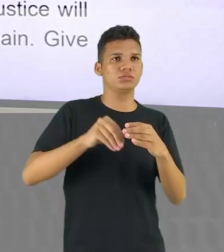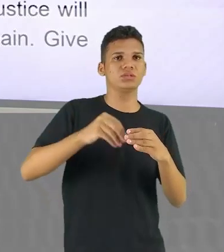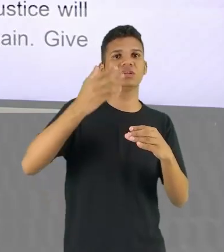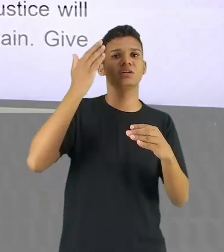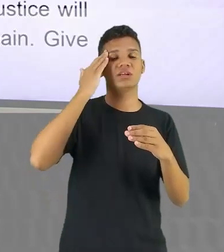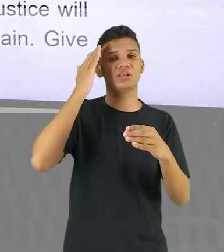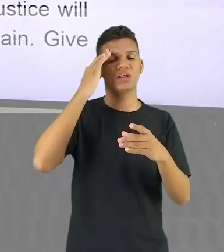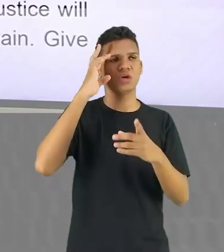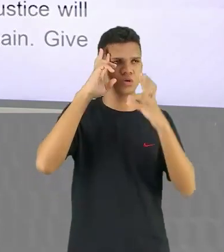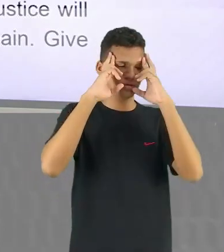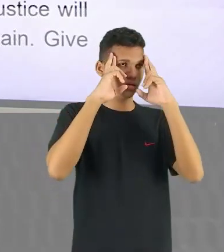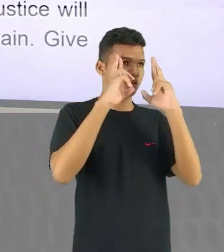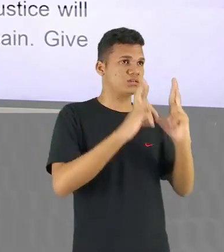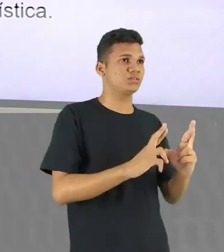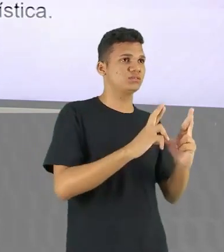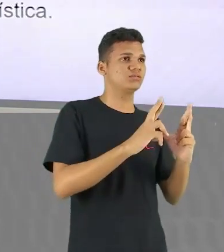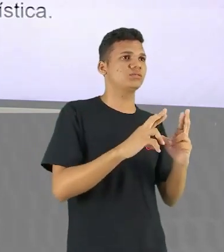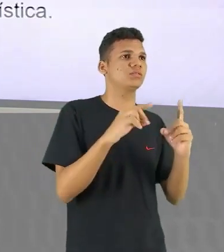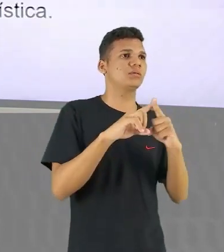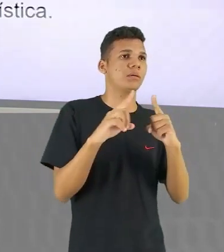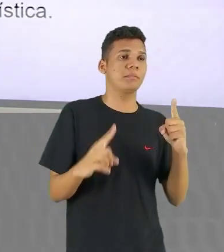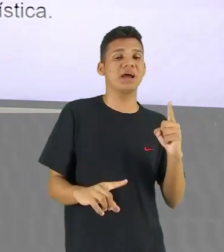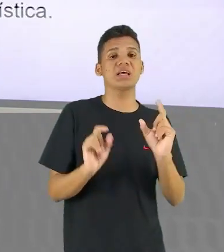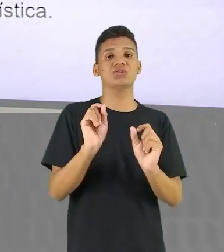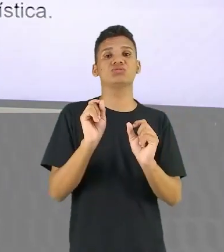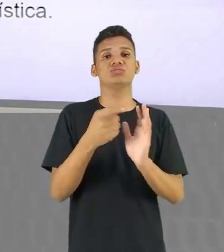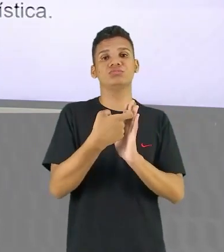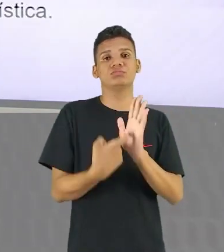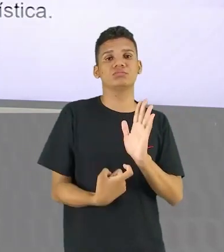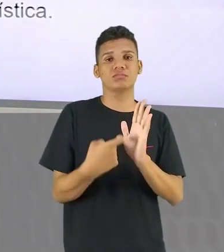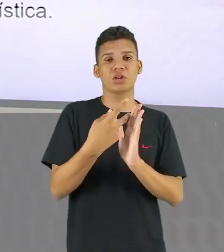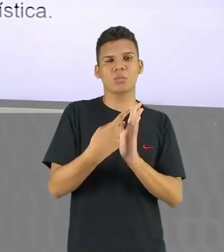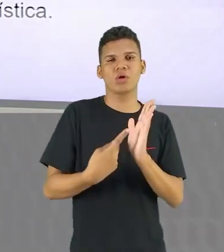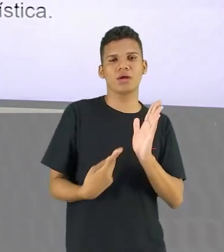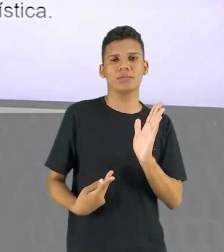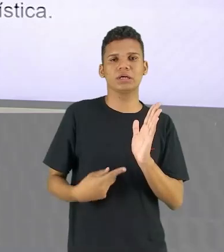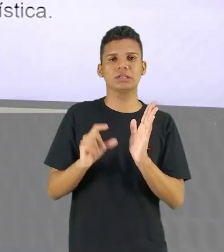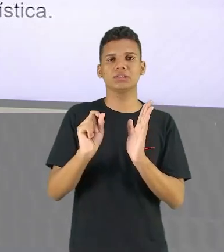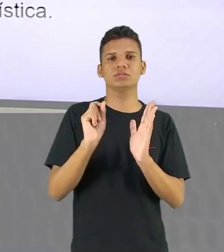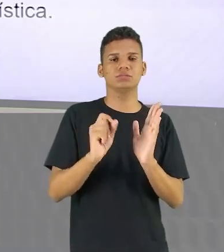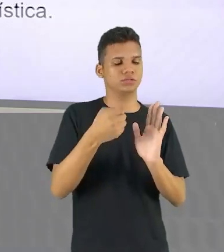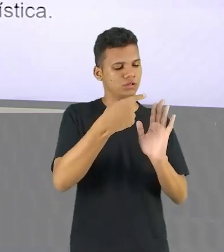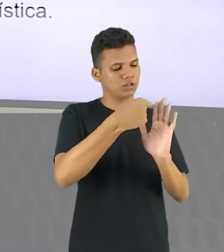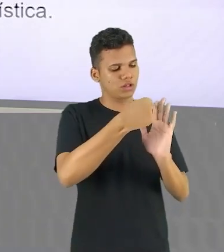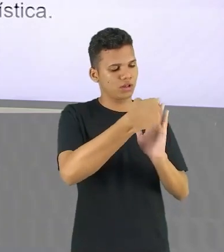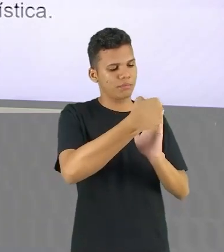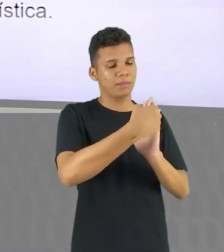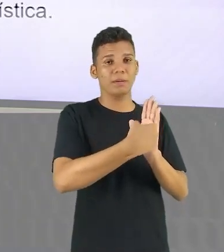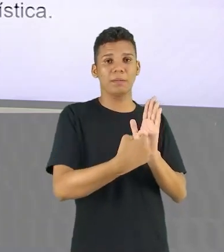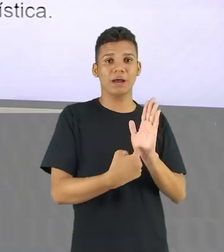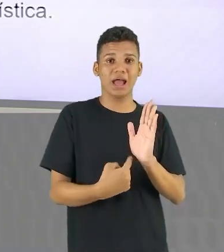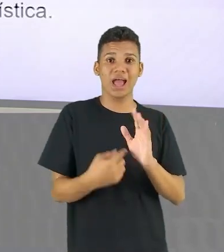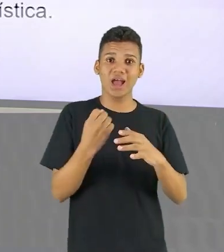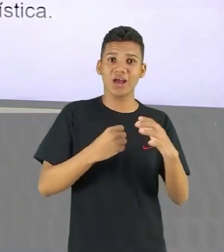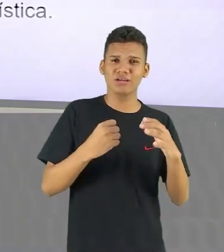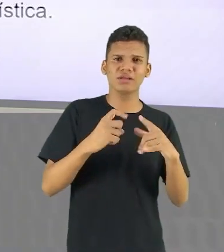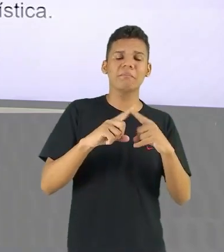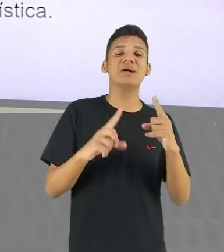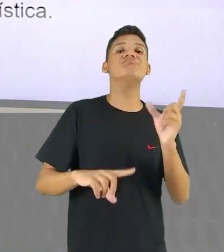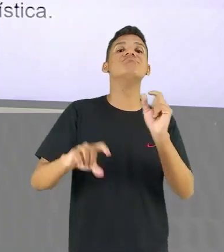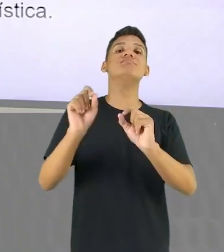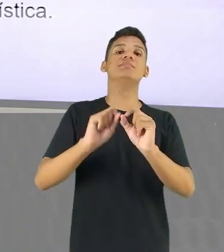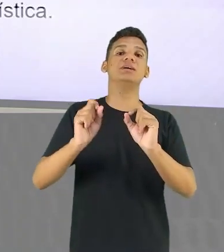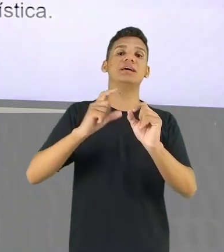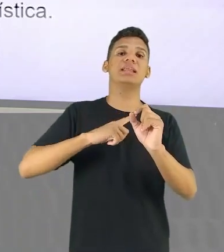o respeito. Então, o texto, o poema que se inspira numa receita, ele é utilizado para destacar